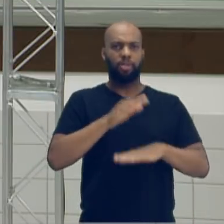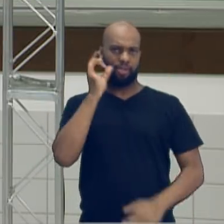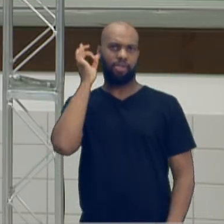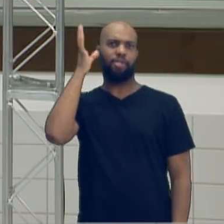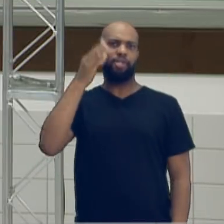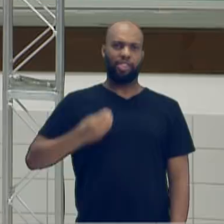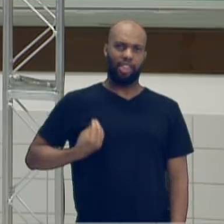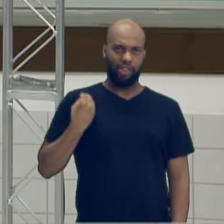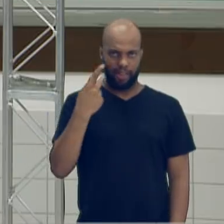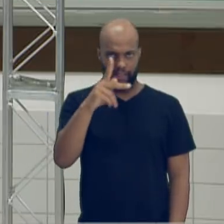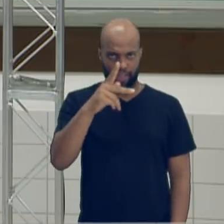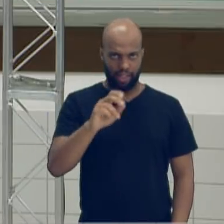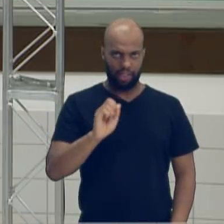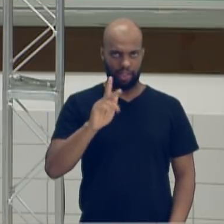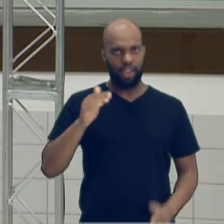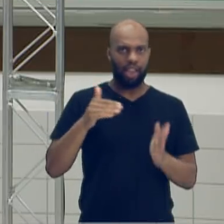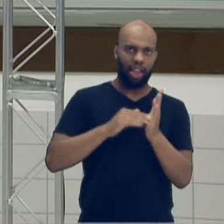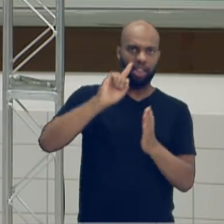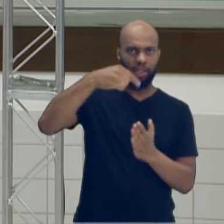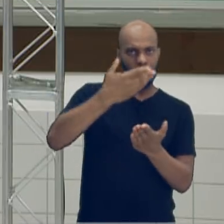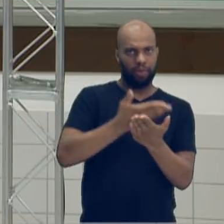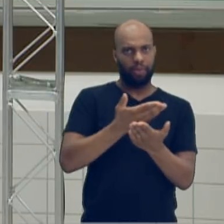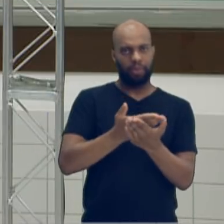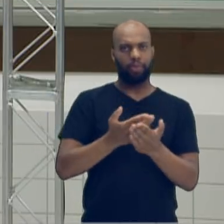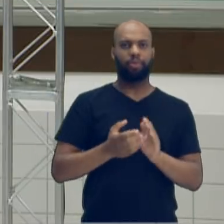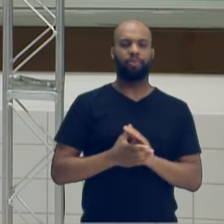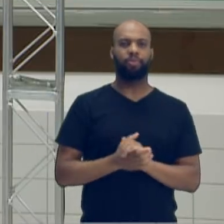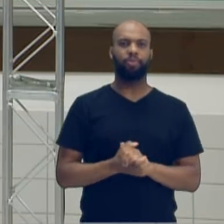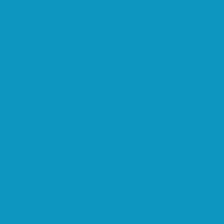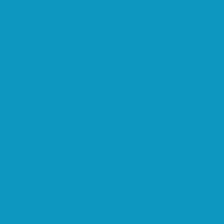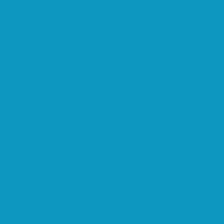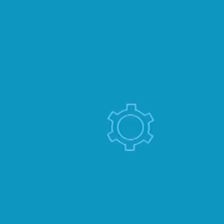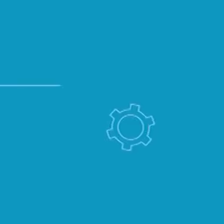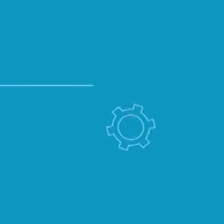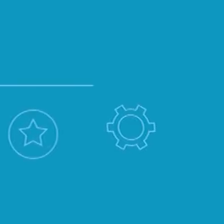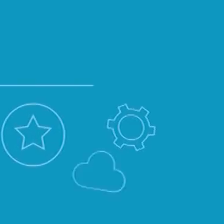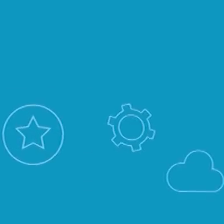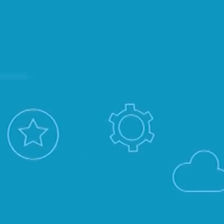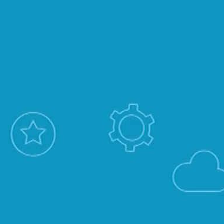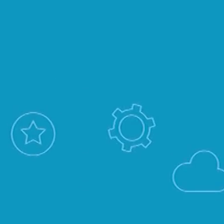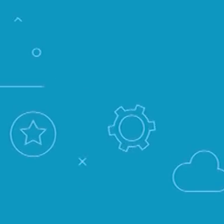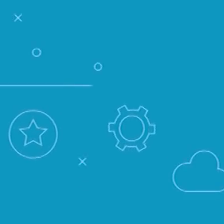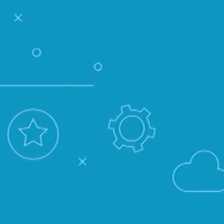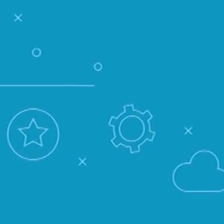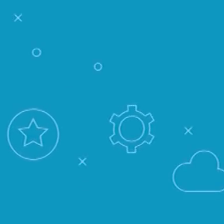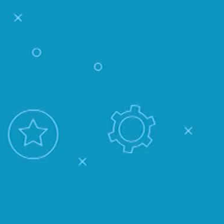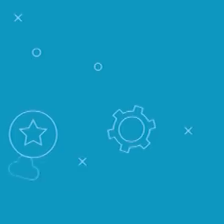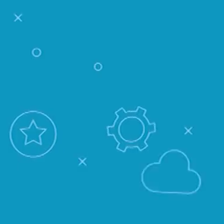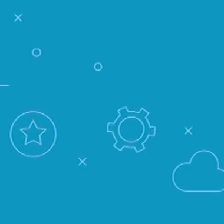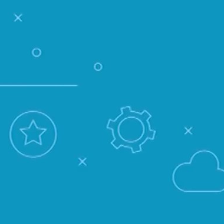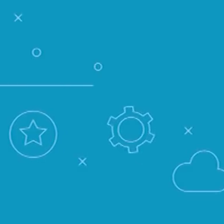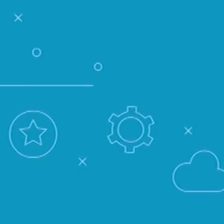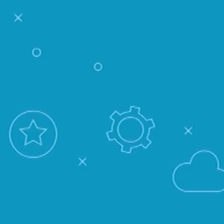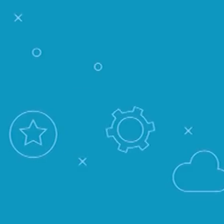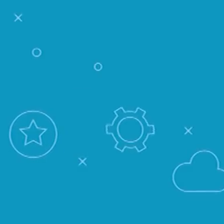muito aí a vida de vocês, tá? Até logo, gente!